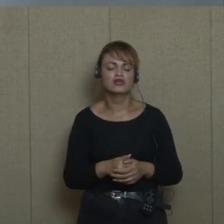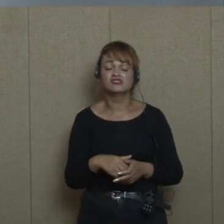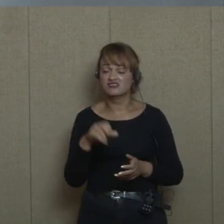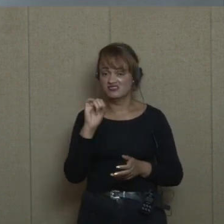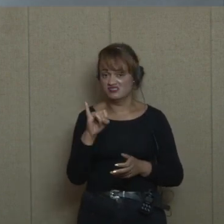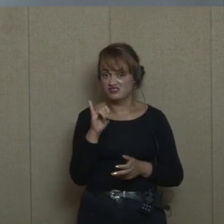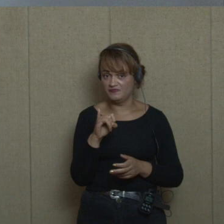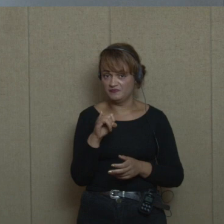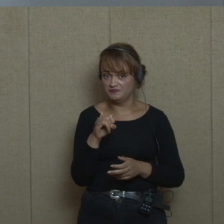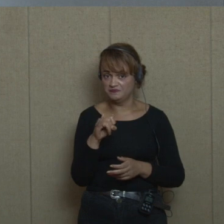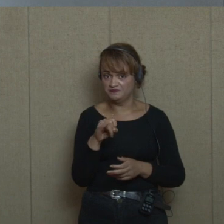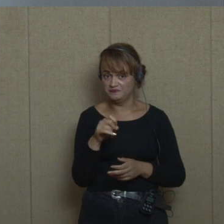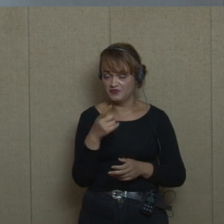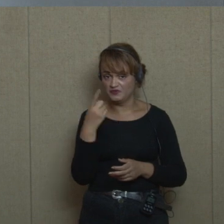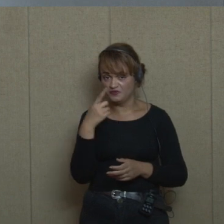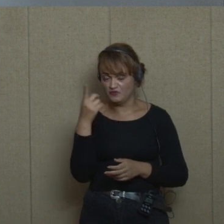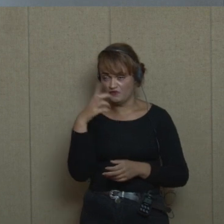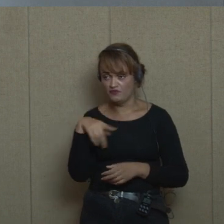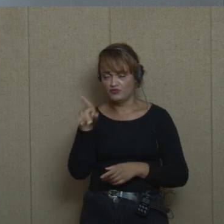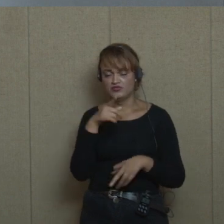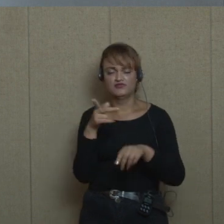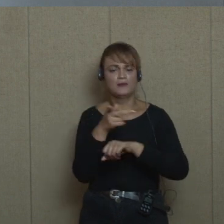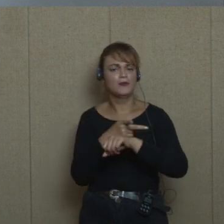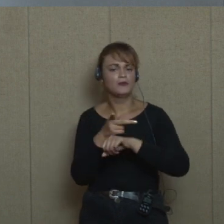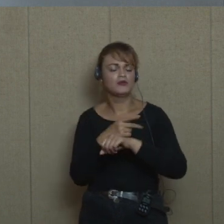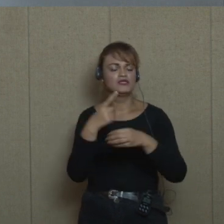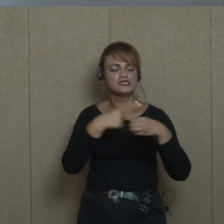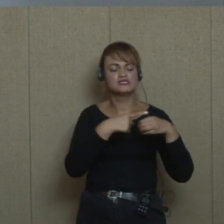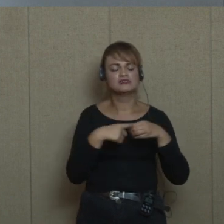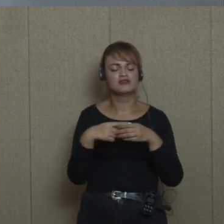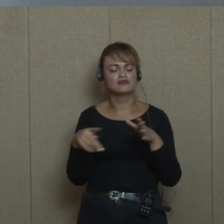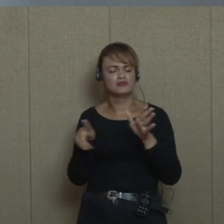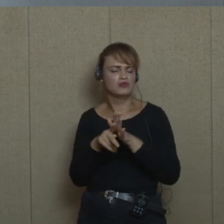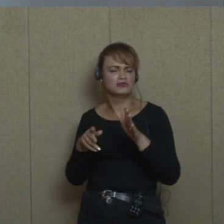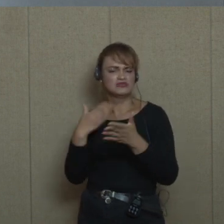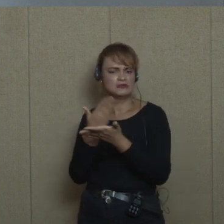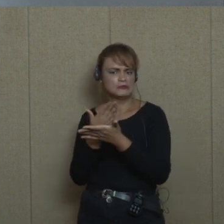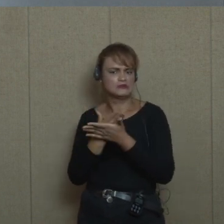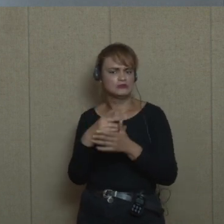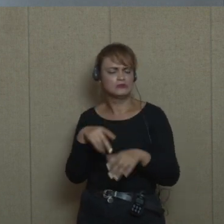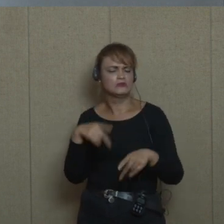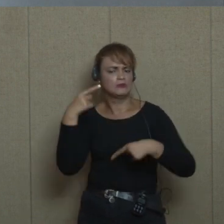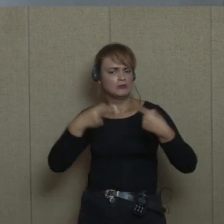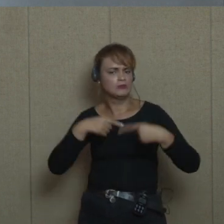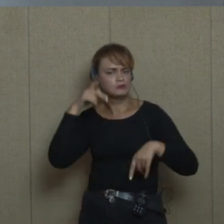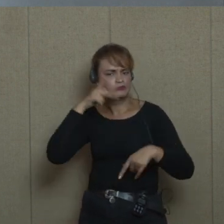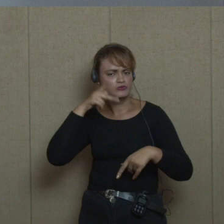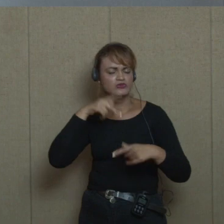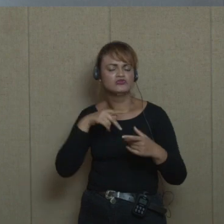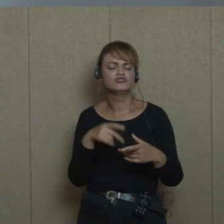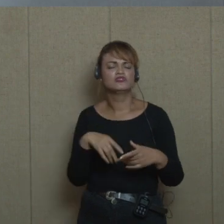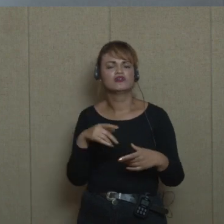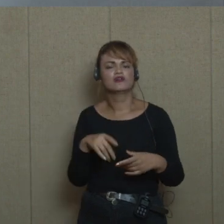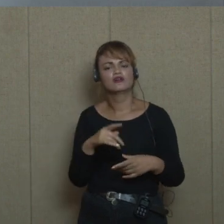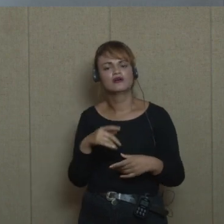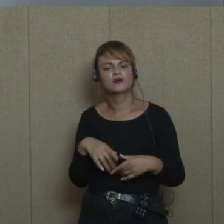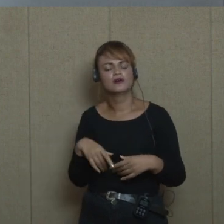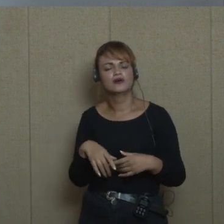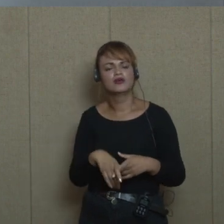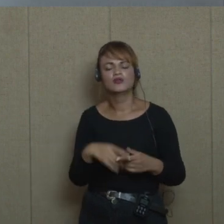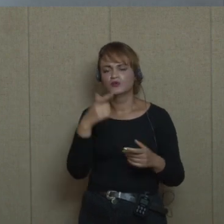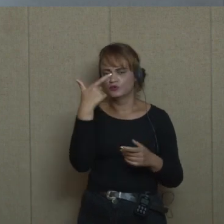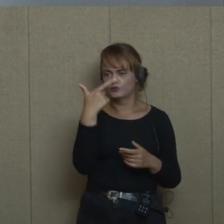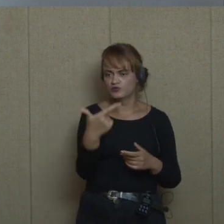você estiver buscando as cidades mais políticas do mundo alguns anos atrás, mais de as